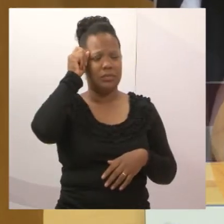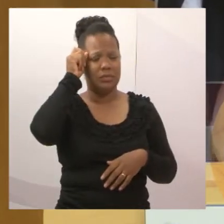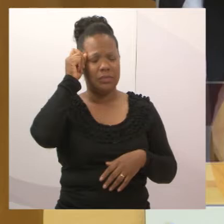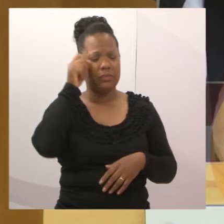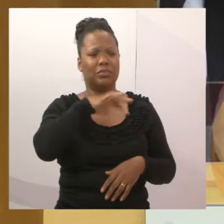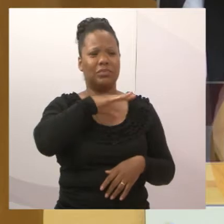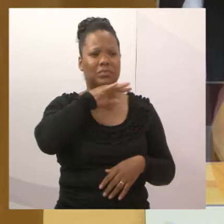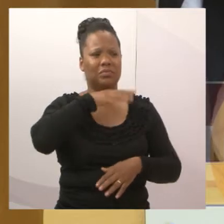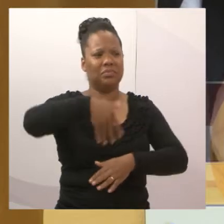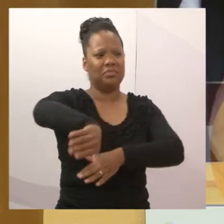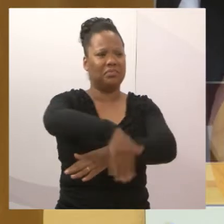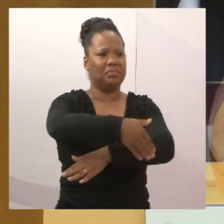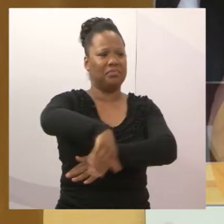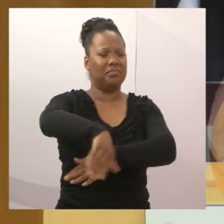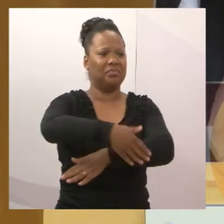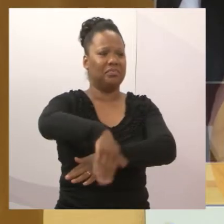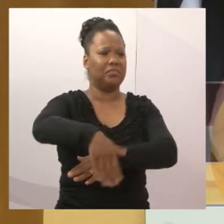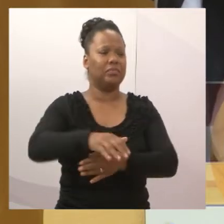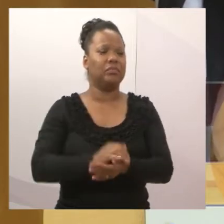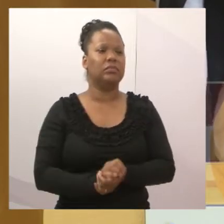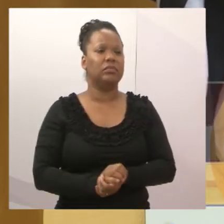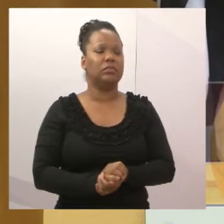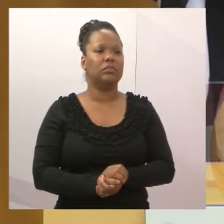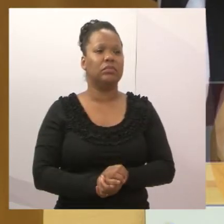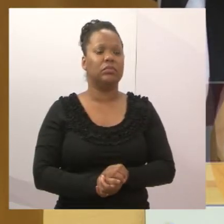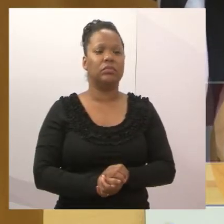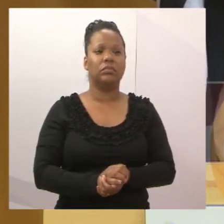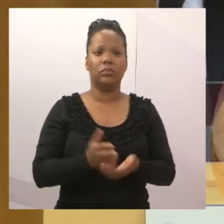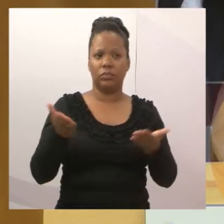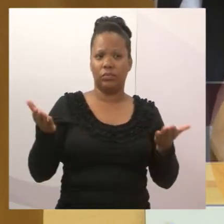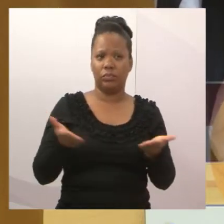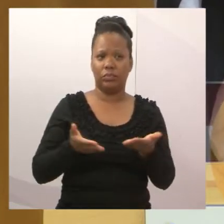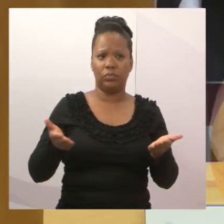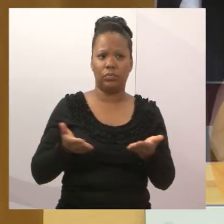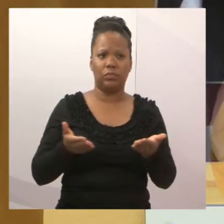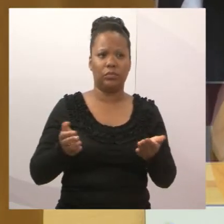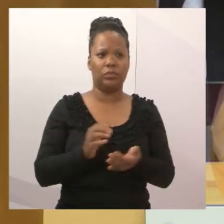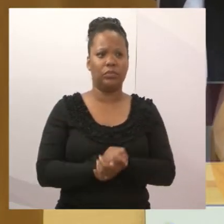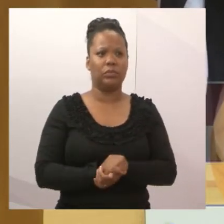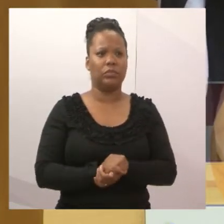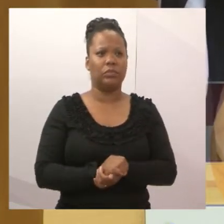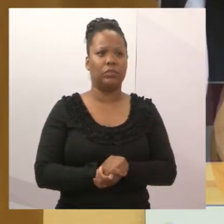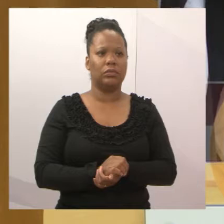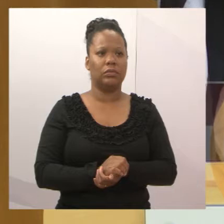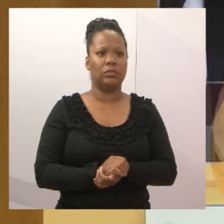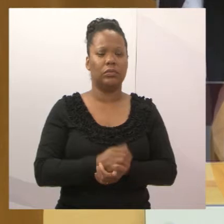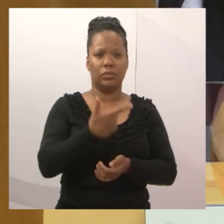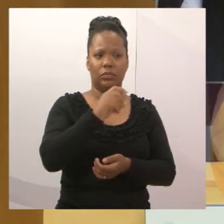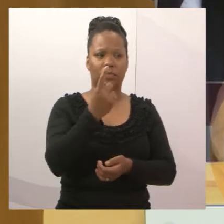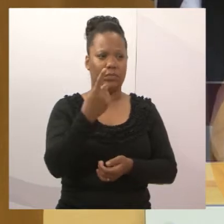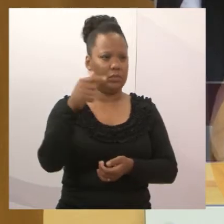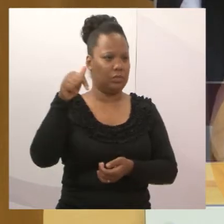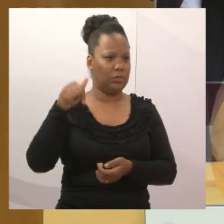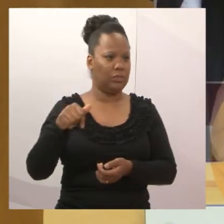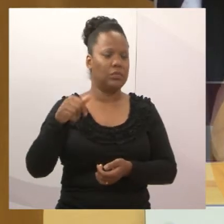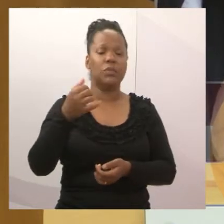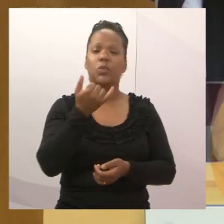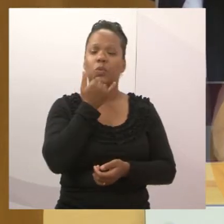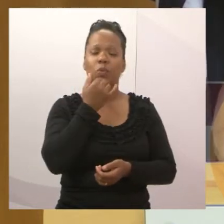ruas. Hoje, em nosso município, foram realizadas, em 2019 agora,